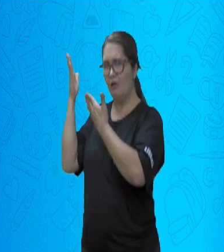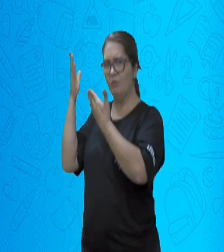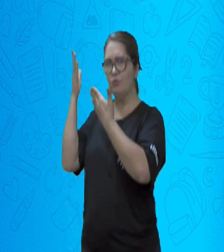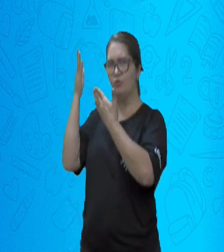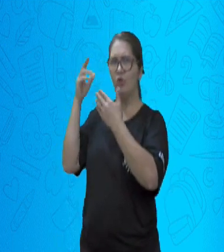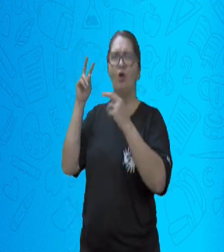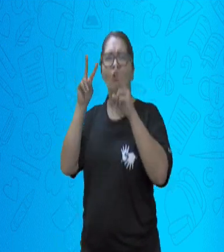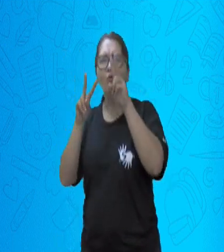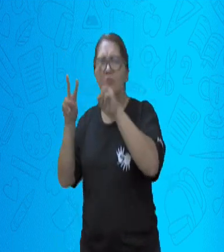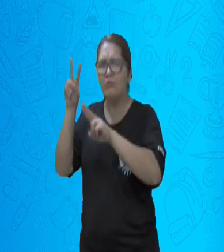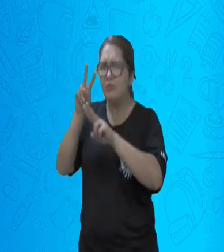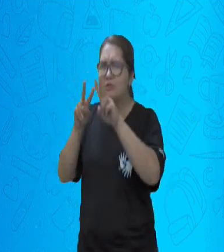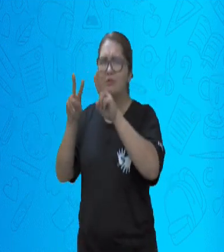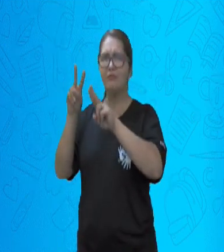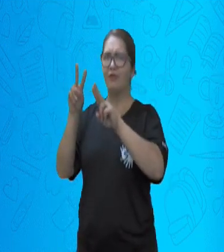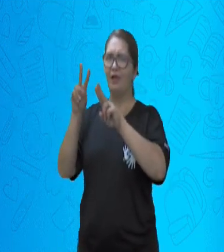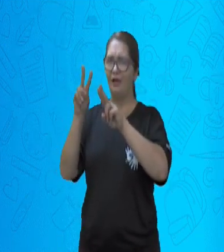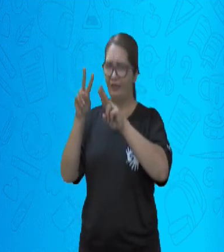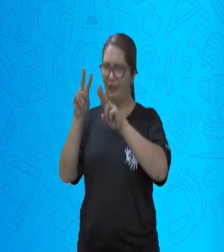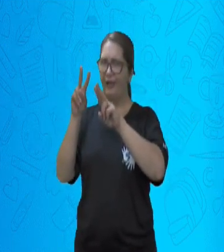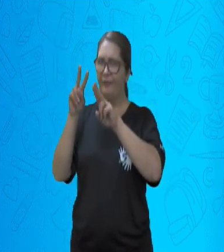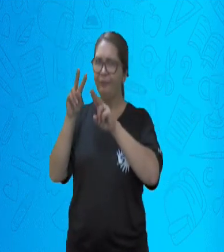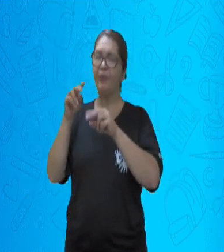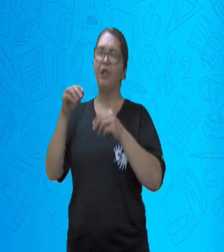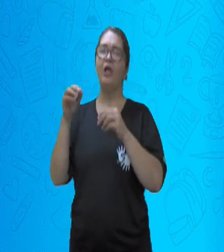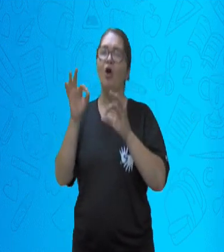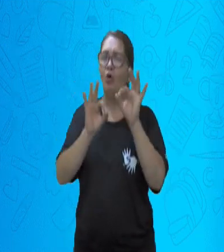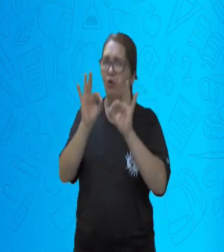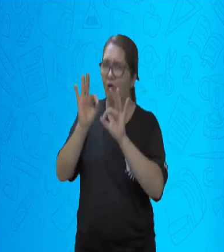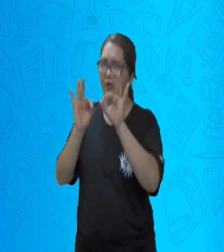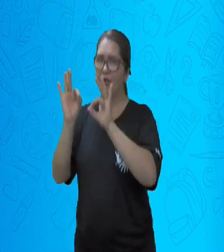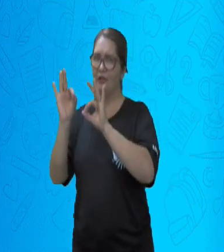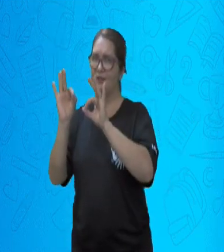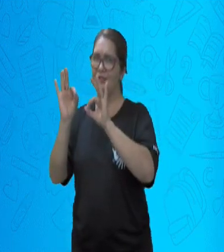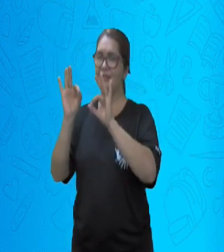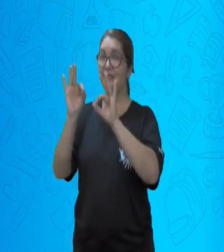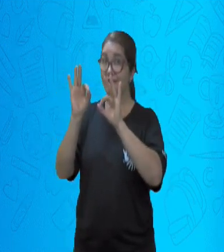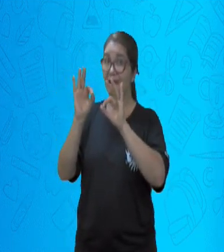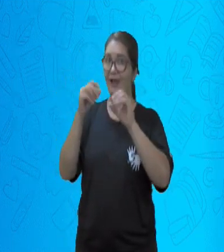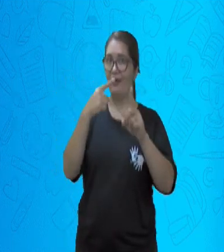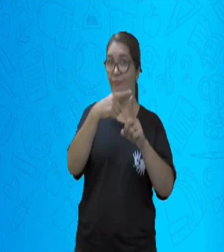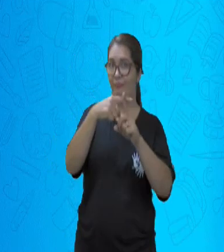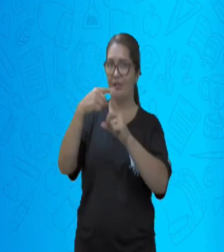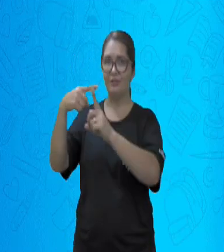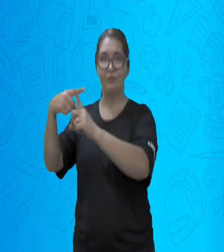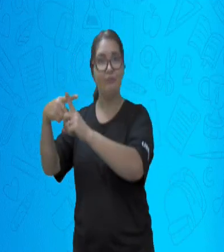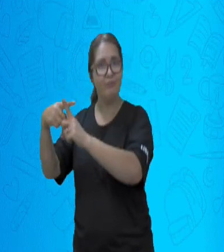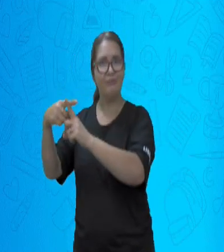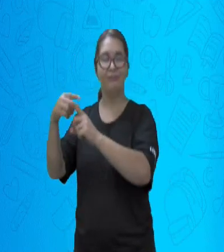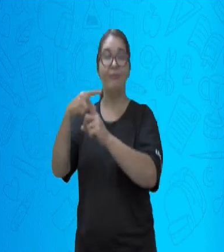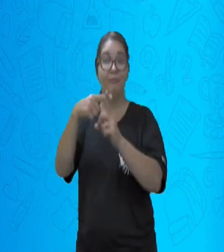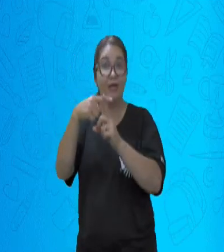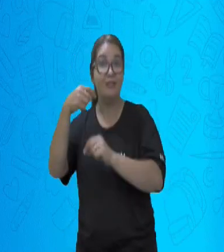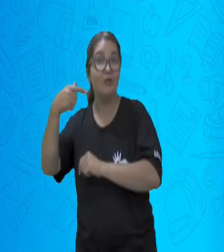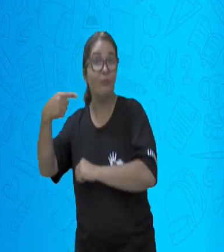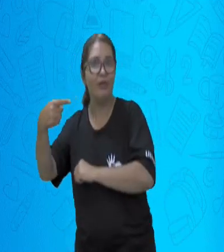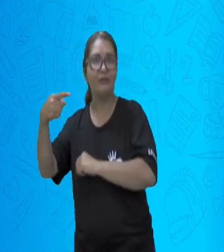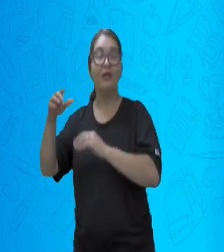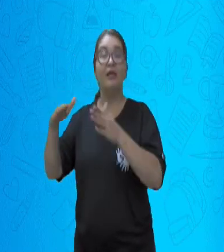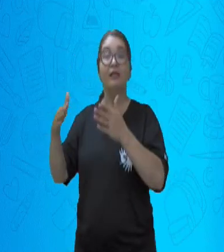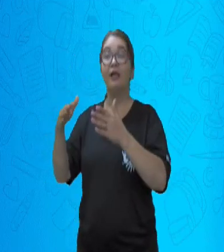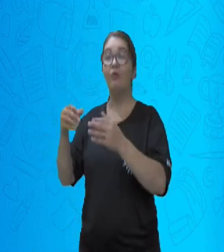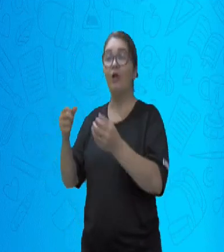essa operação. Vamos lá? Vamos entender então. Ele foi ao mercado e comprou 14 laranjas. Então,